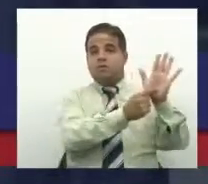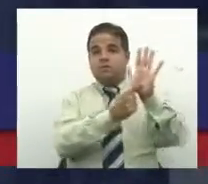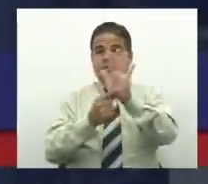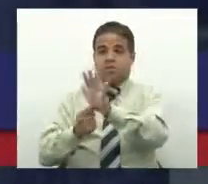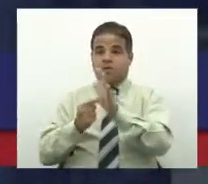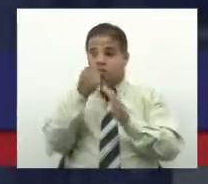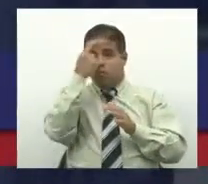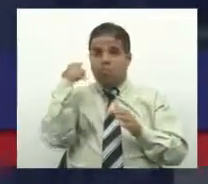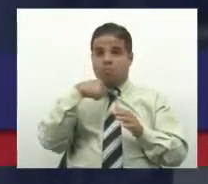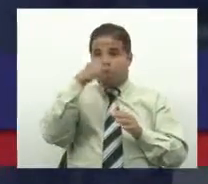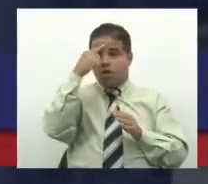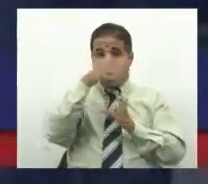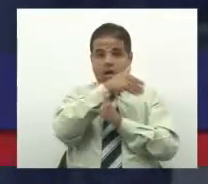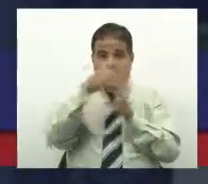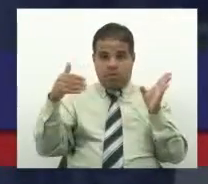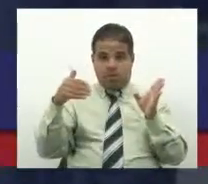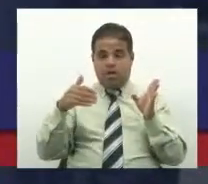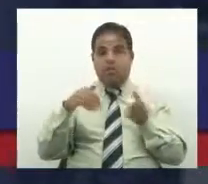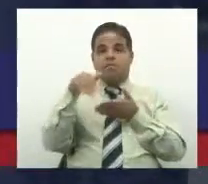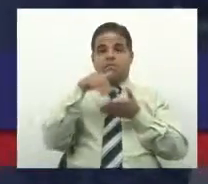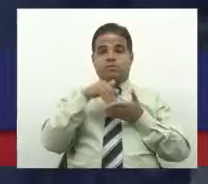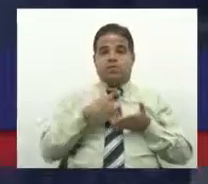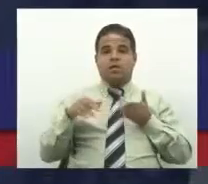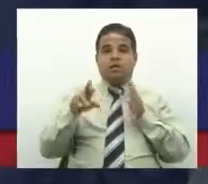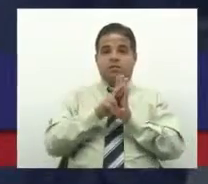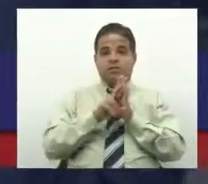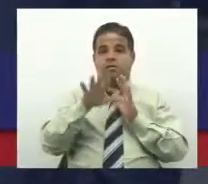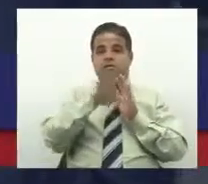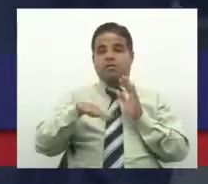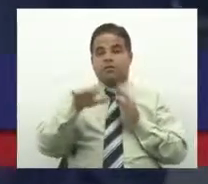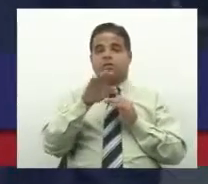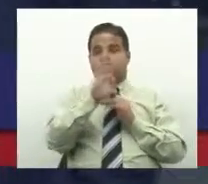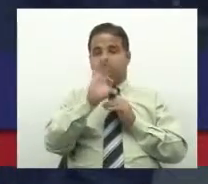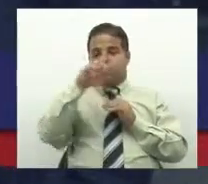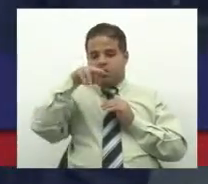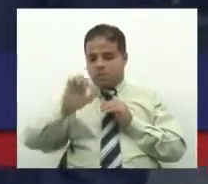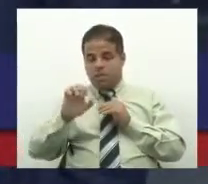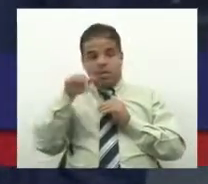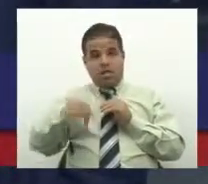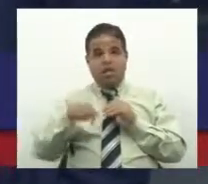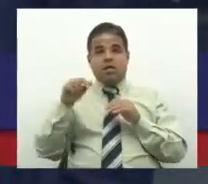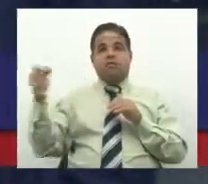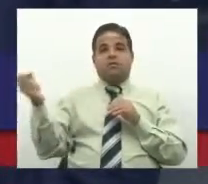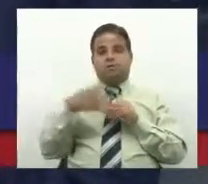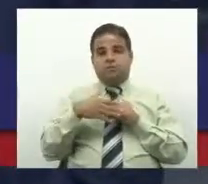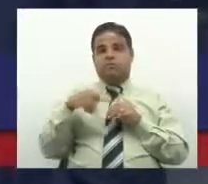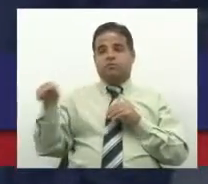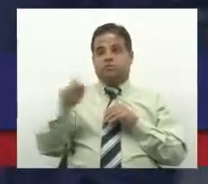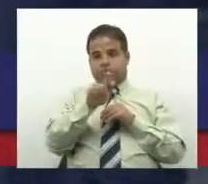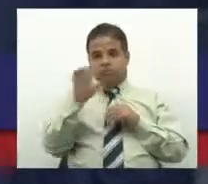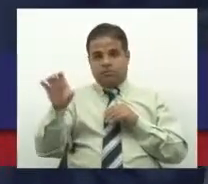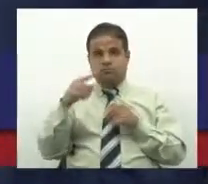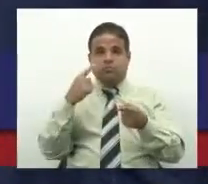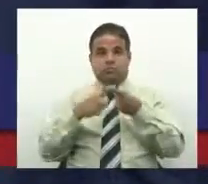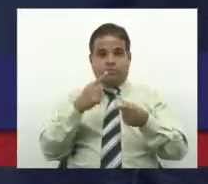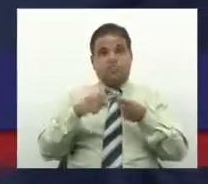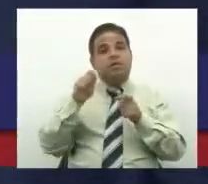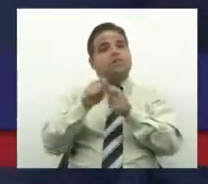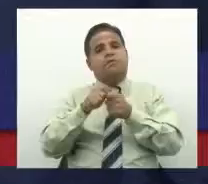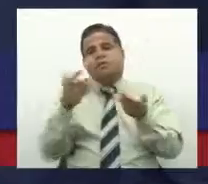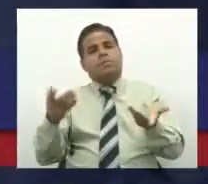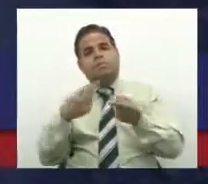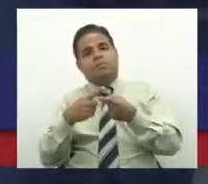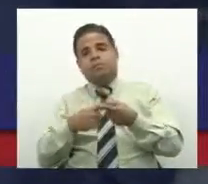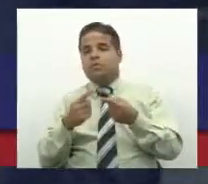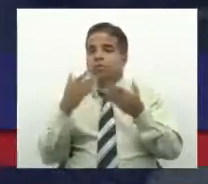em 1h30, representadas pelo secretário de governo, o Benê. E essa aqui é uma inovação do presidente Geraldo Celestino. Por que de fazer isso, Geraldo?